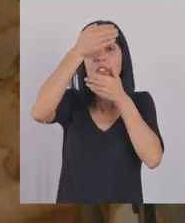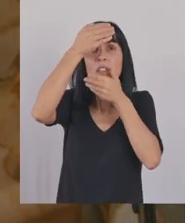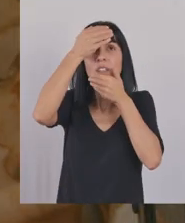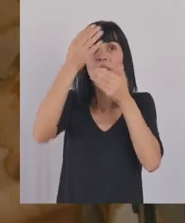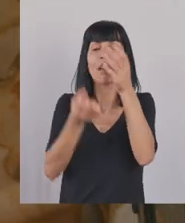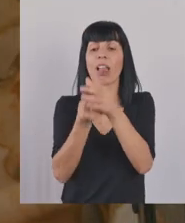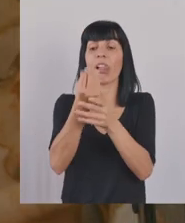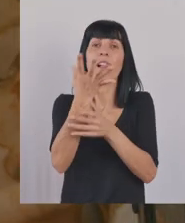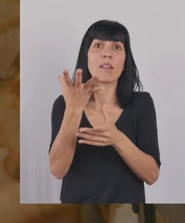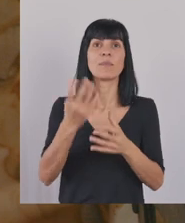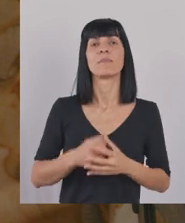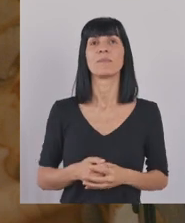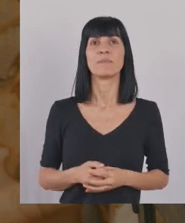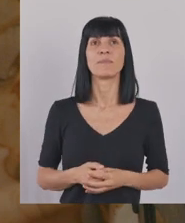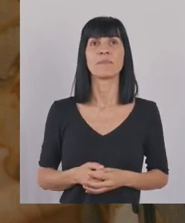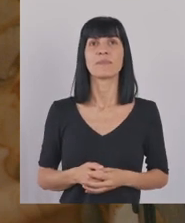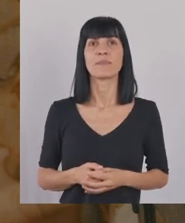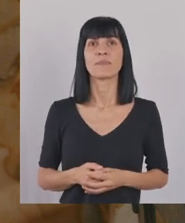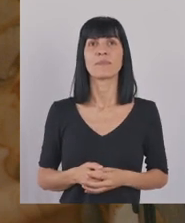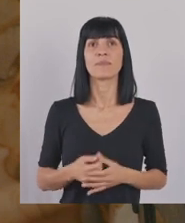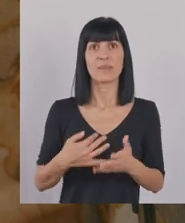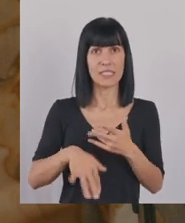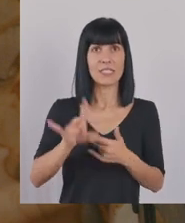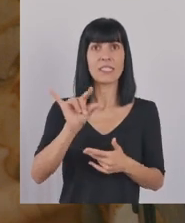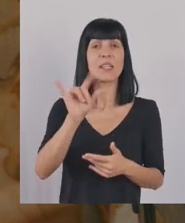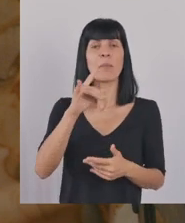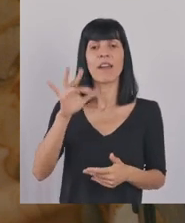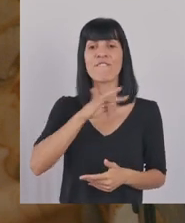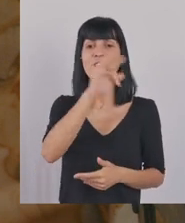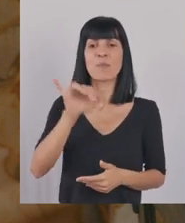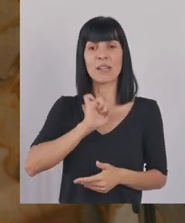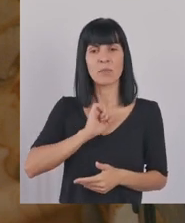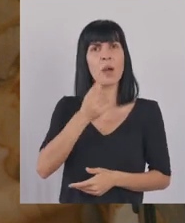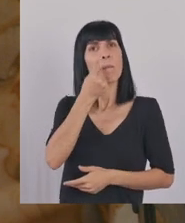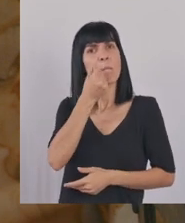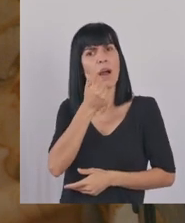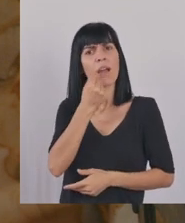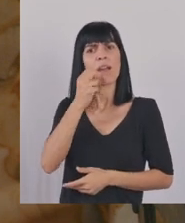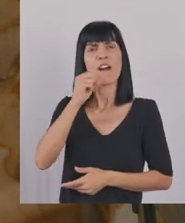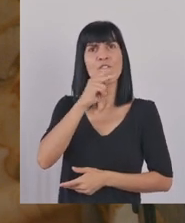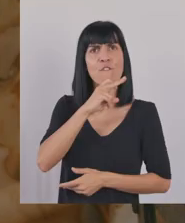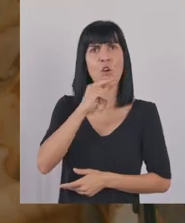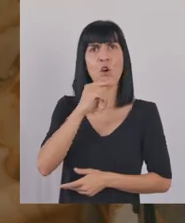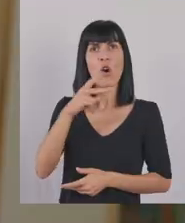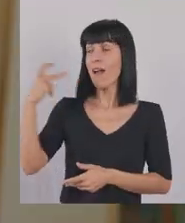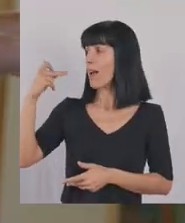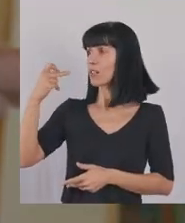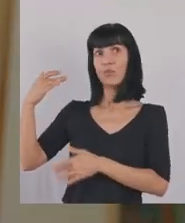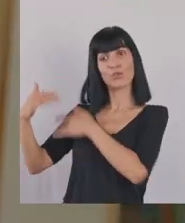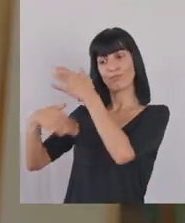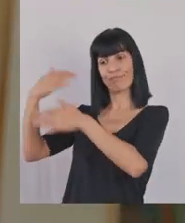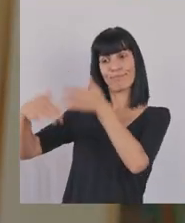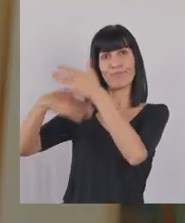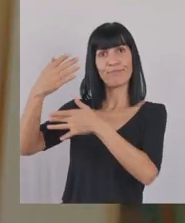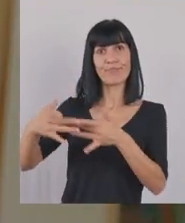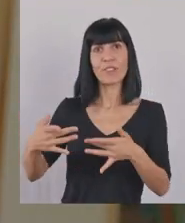Portanto, a criação foi dos árabes. E já a minha família, o meu pai, o meu avô, ao longo desses anos,